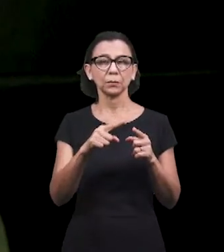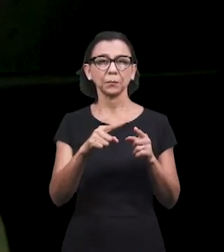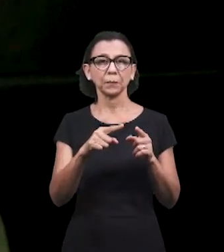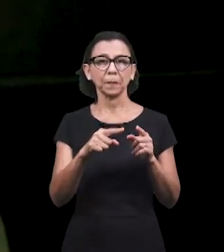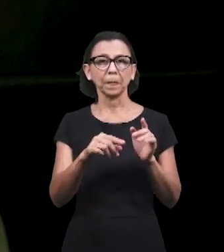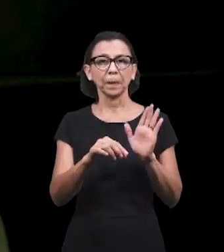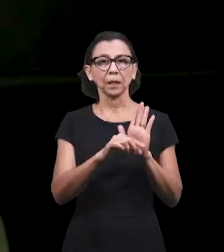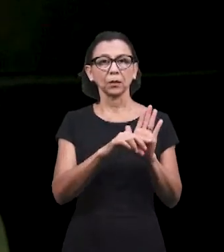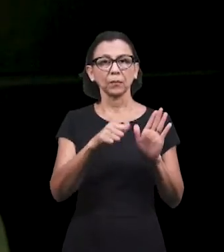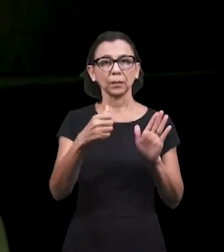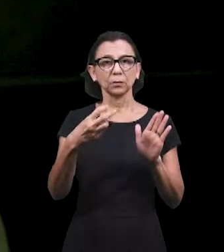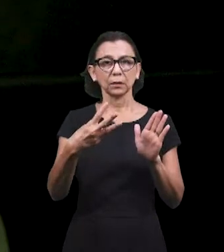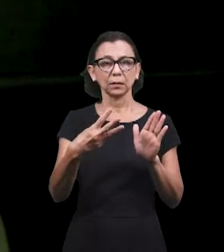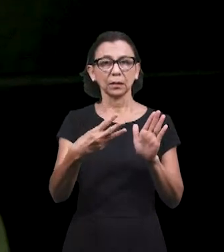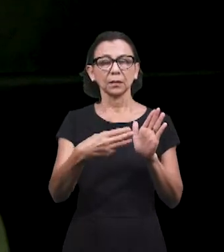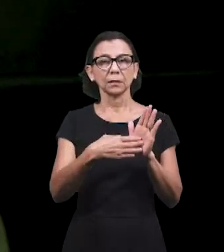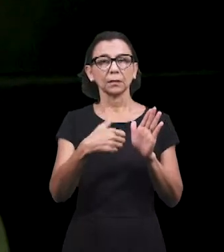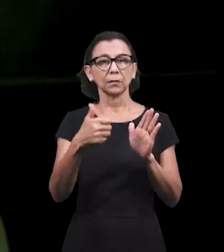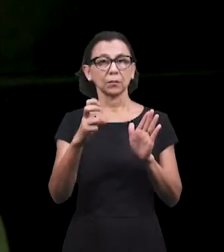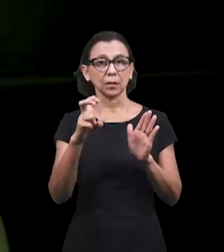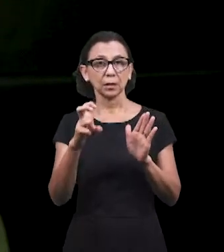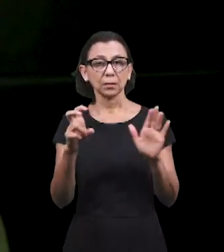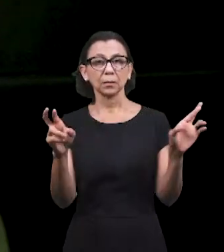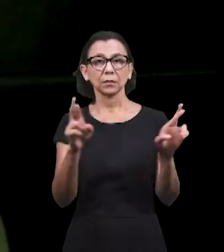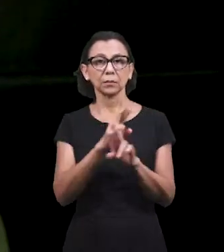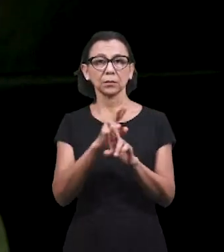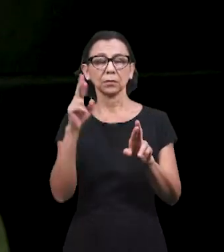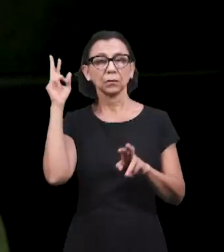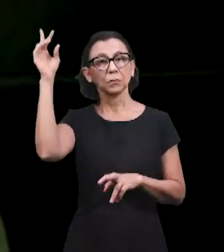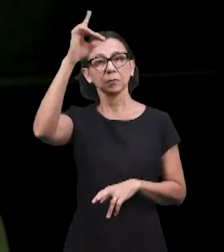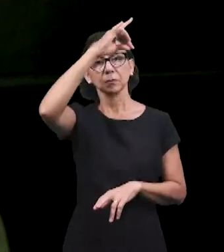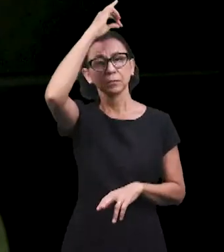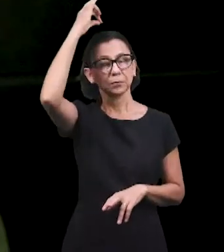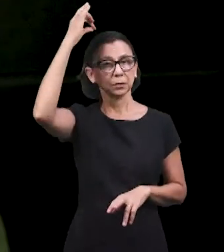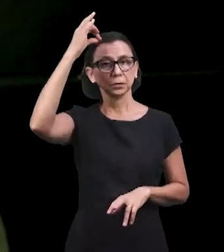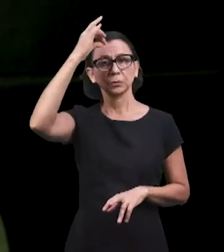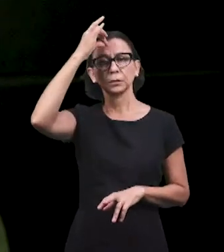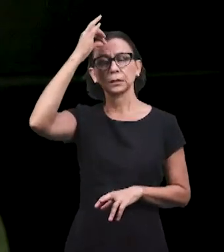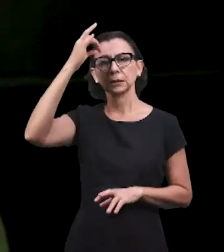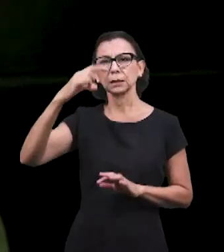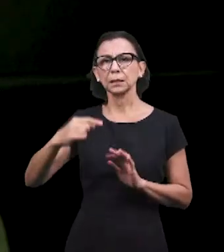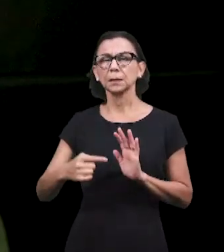e 15, relacionados ao Espírito Santo. A forma como